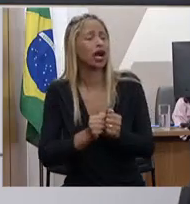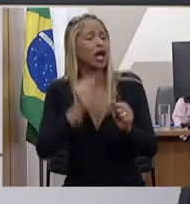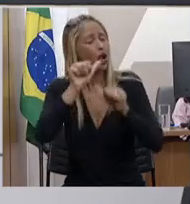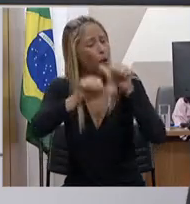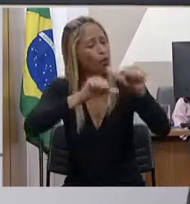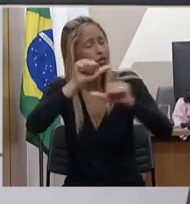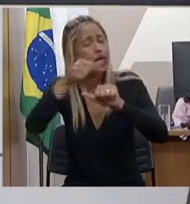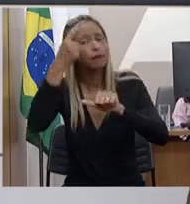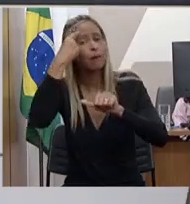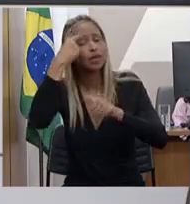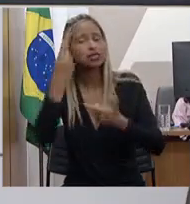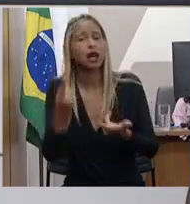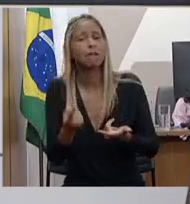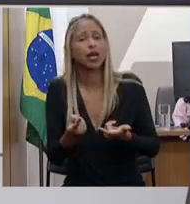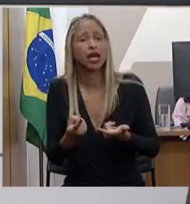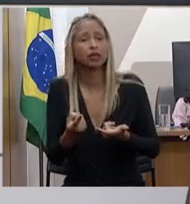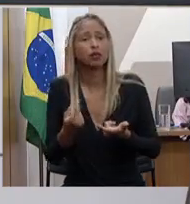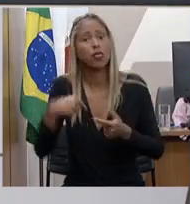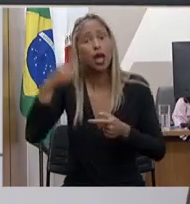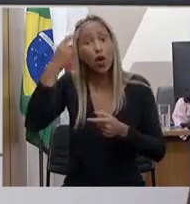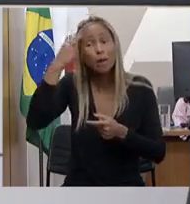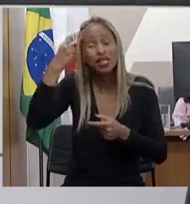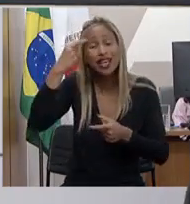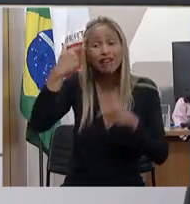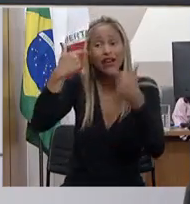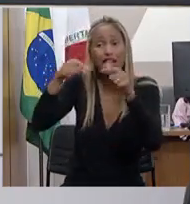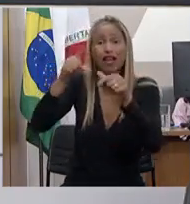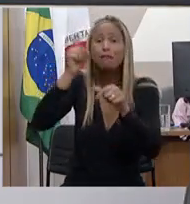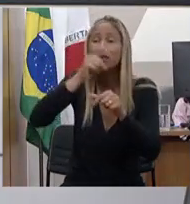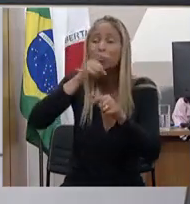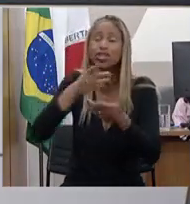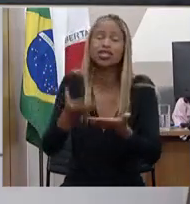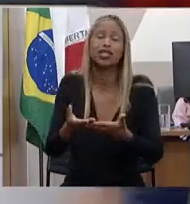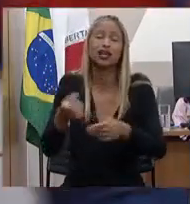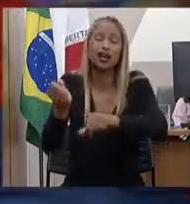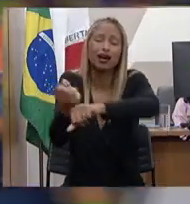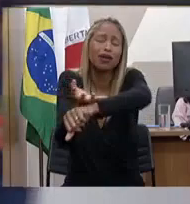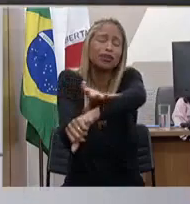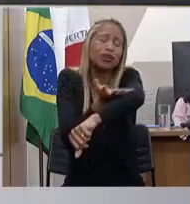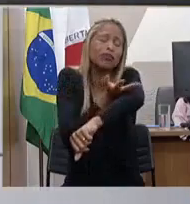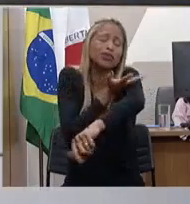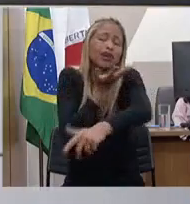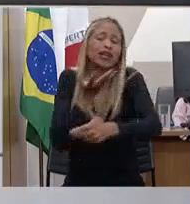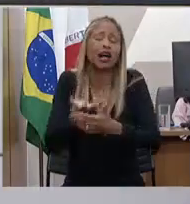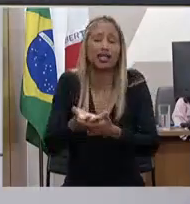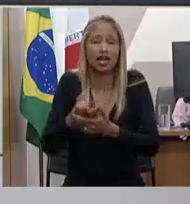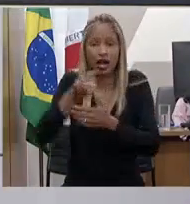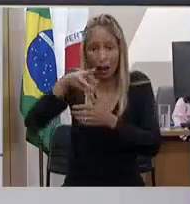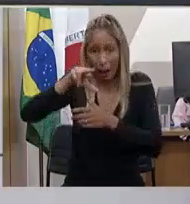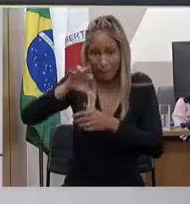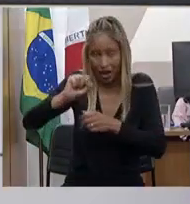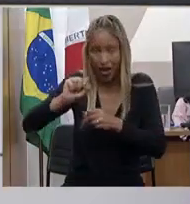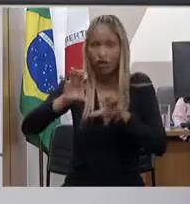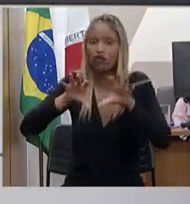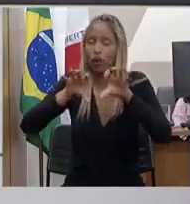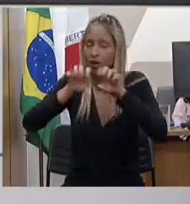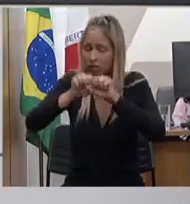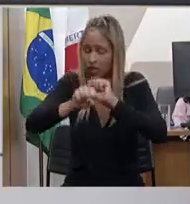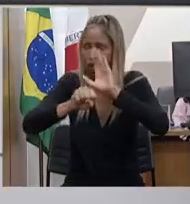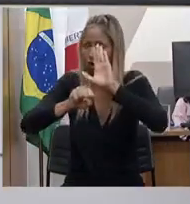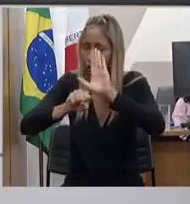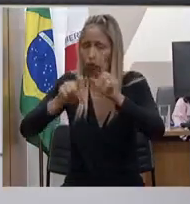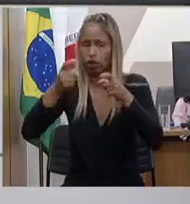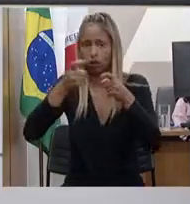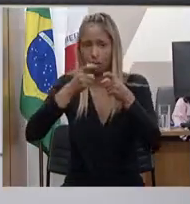que eu pensava a respeito dos trabalhadores trabalhadores eu fico até emocionado de lembrar desse e o Mário hoje depois que formou ele tá no campo da gente ele